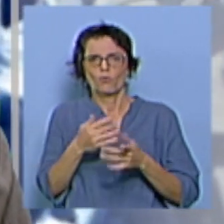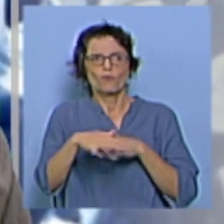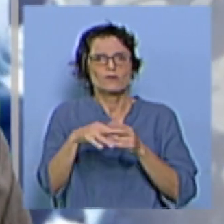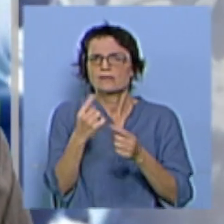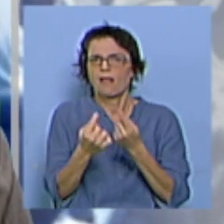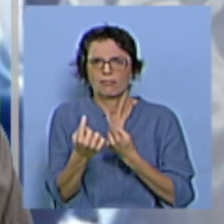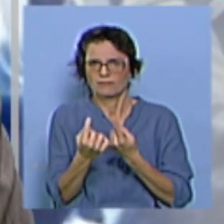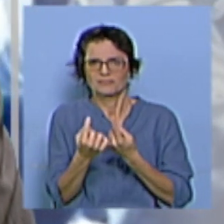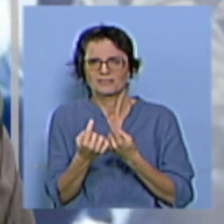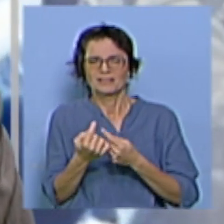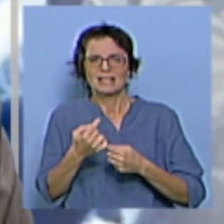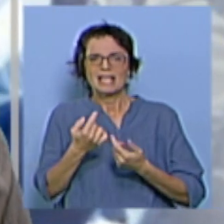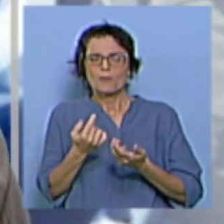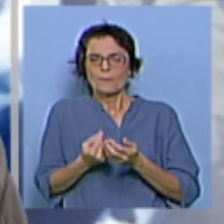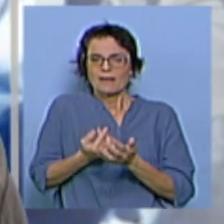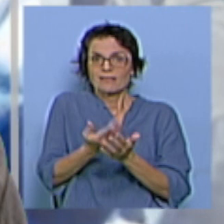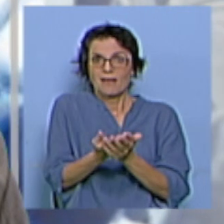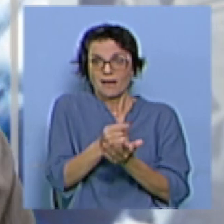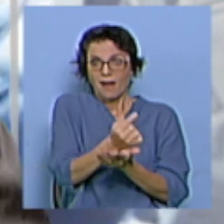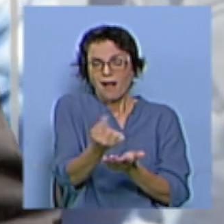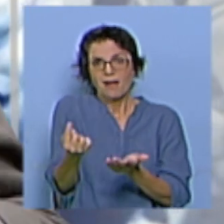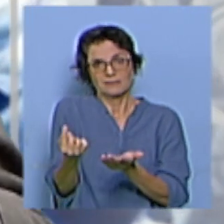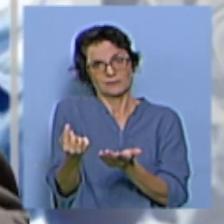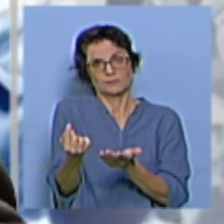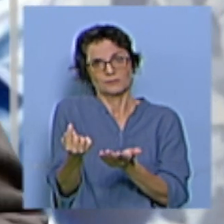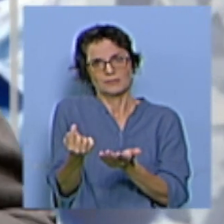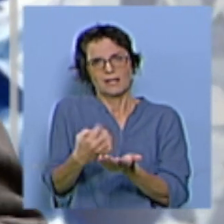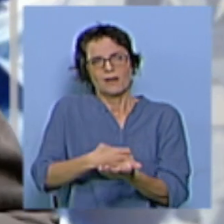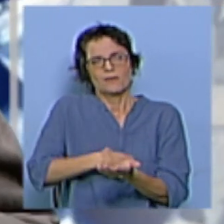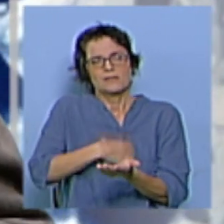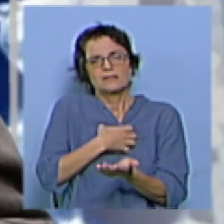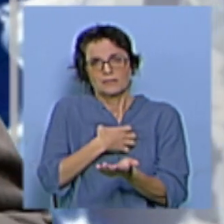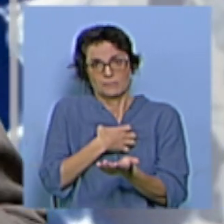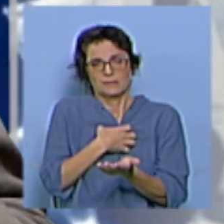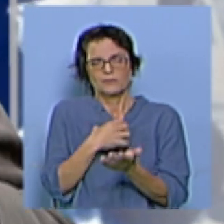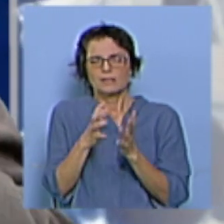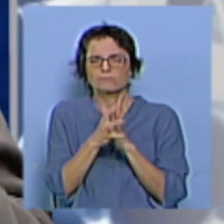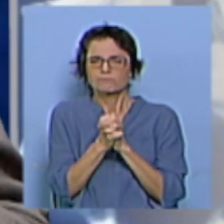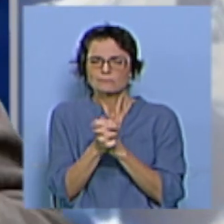fazer com que eles se sentissem que não só aquela celebração estava a acontecer